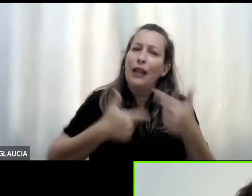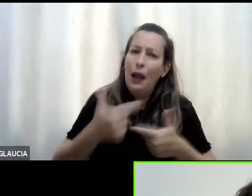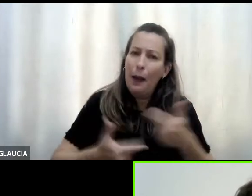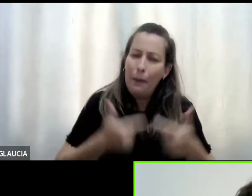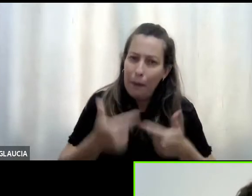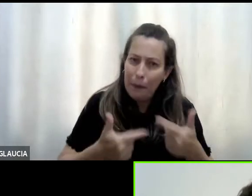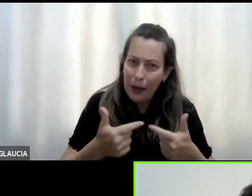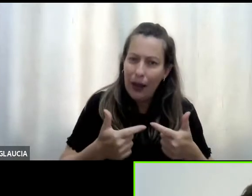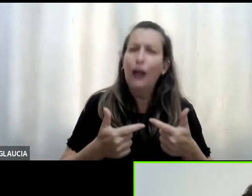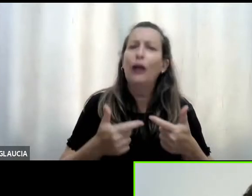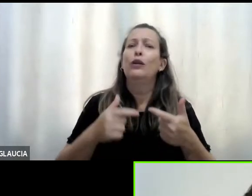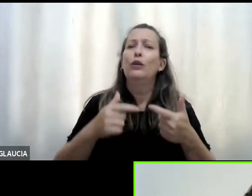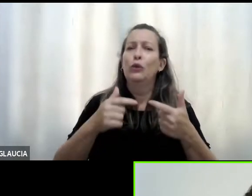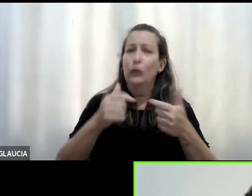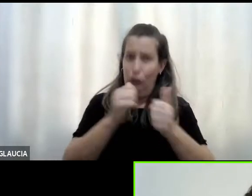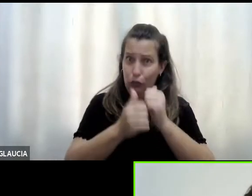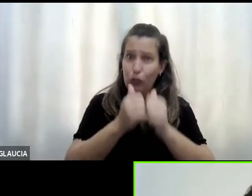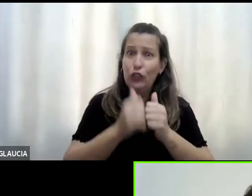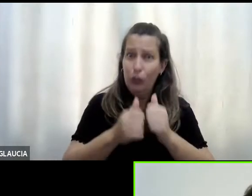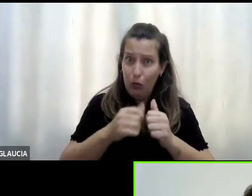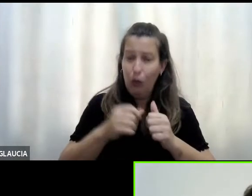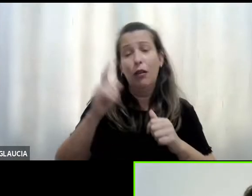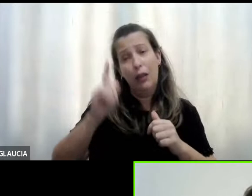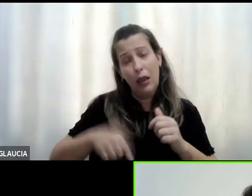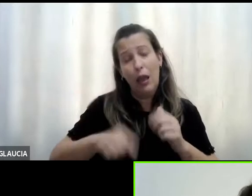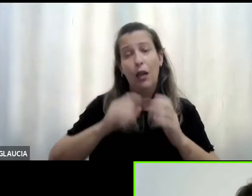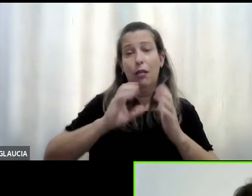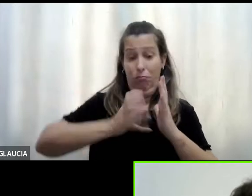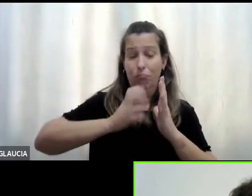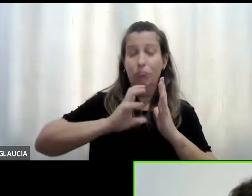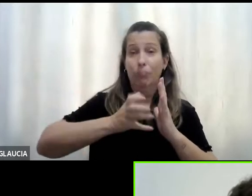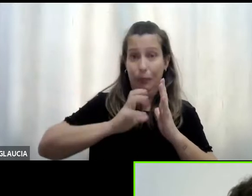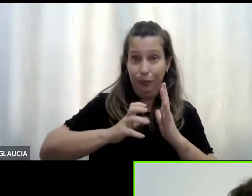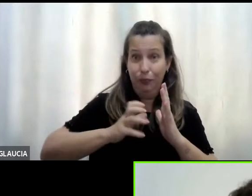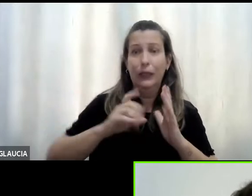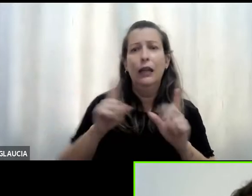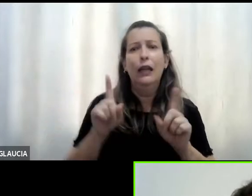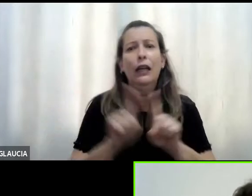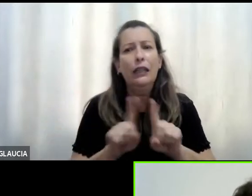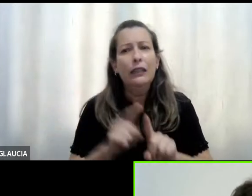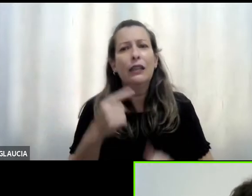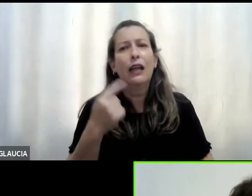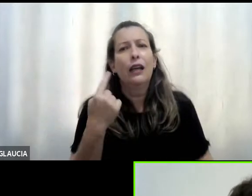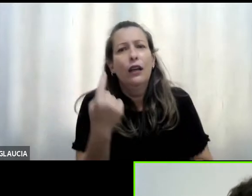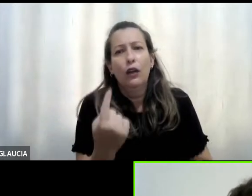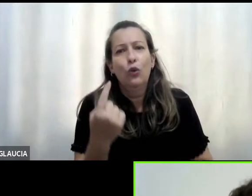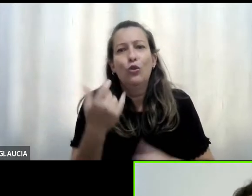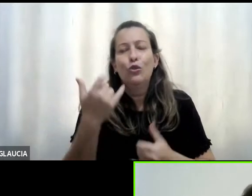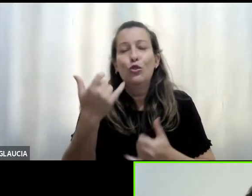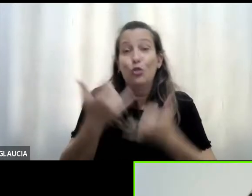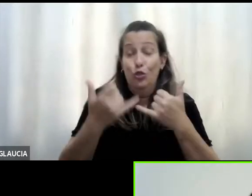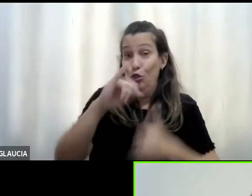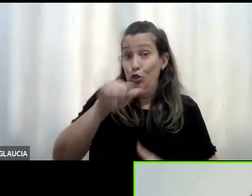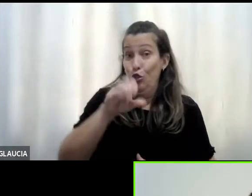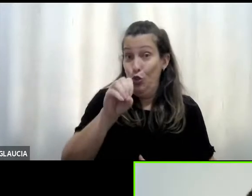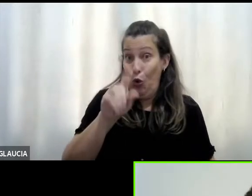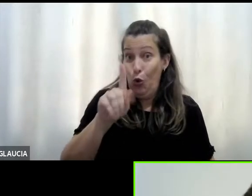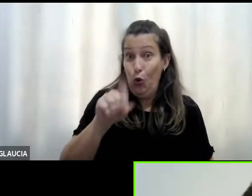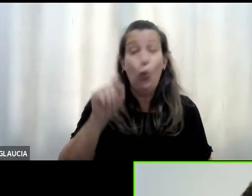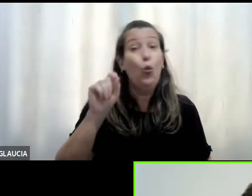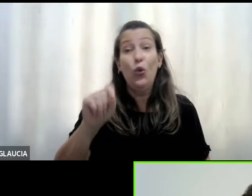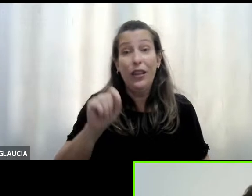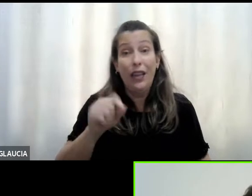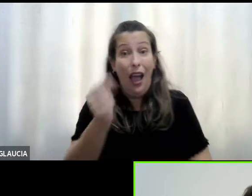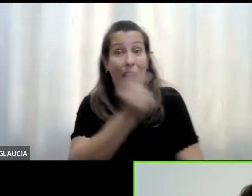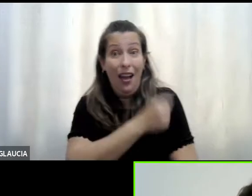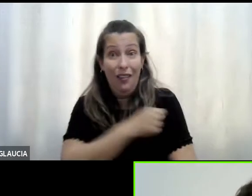coisa, né, raríssima na comunicação pública no Brasil, infelizmente. E teve um dos jogos em que a vacina estava chegando de helicóptero antes do